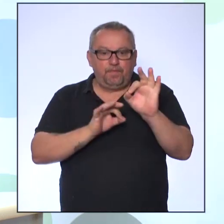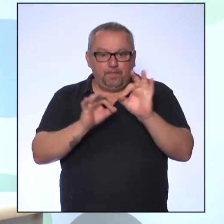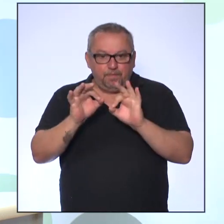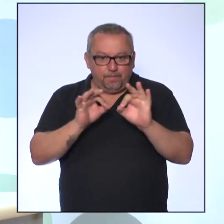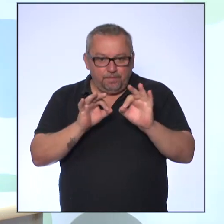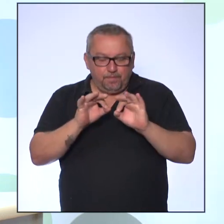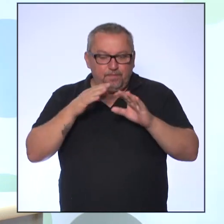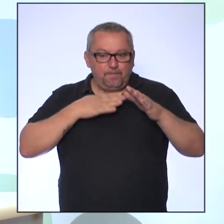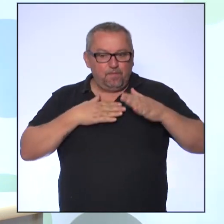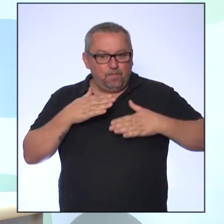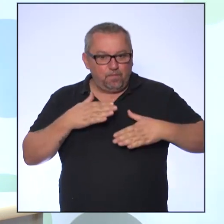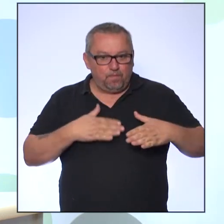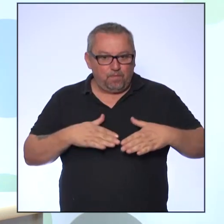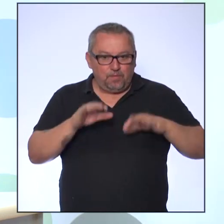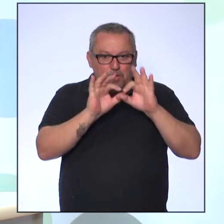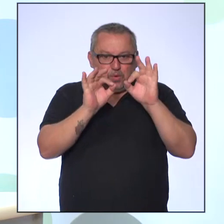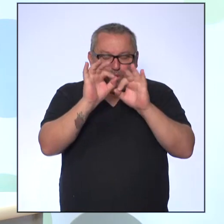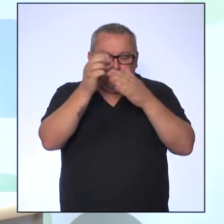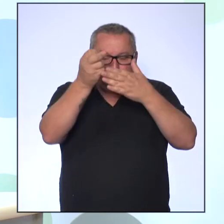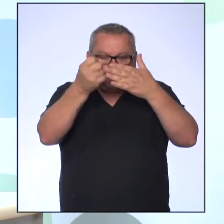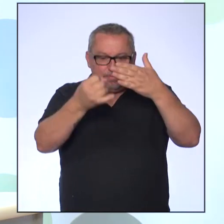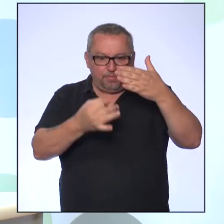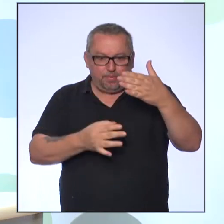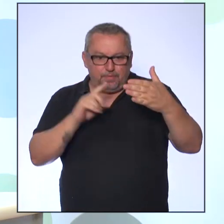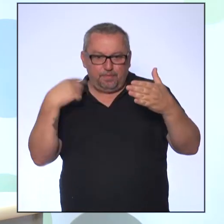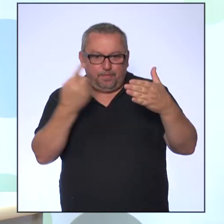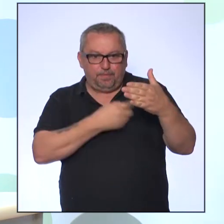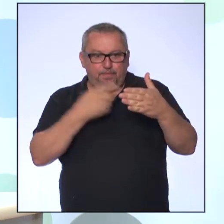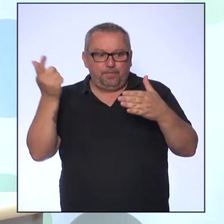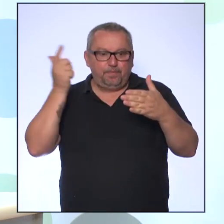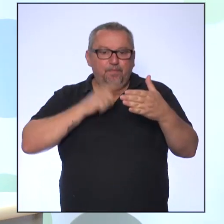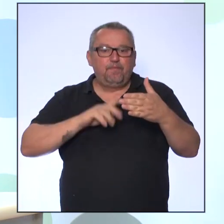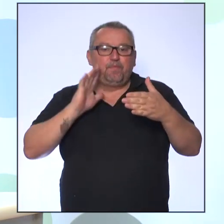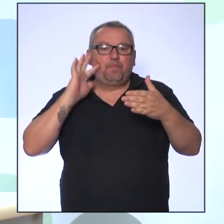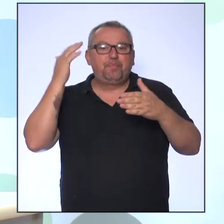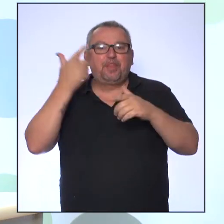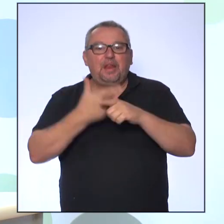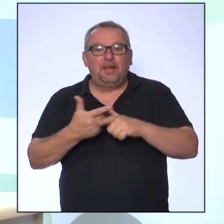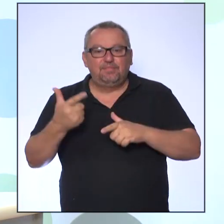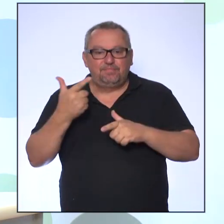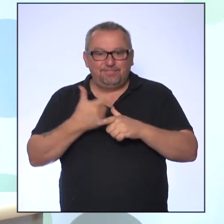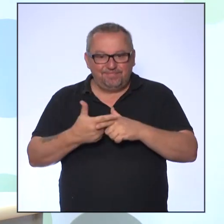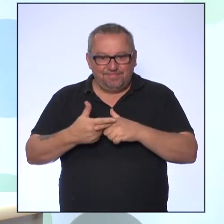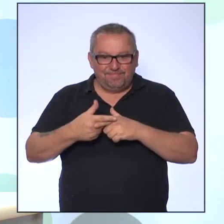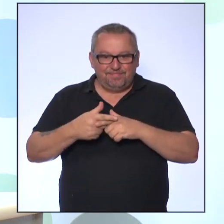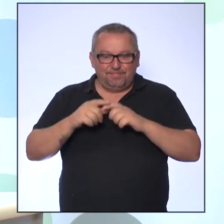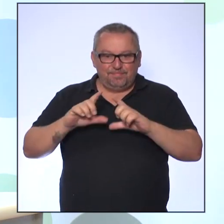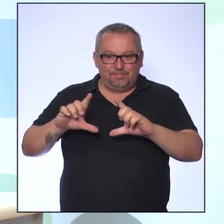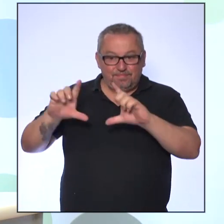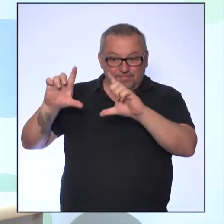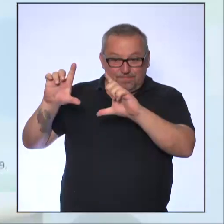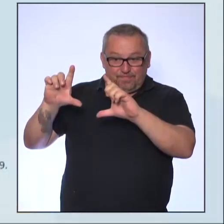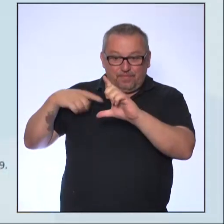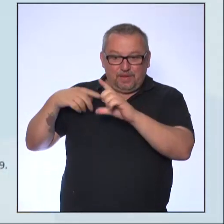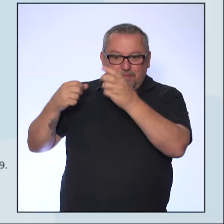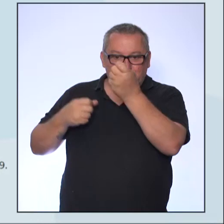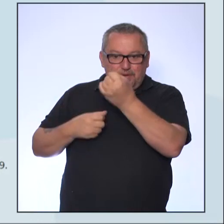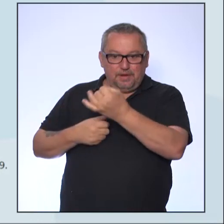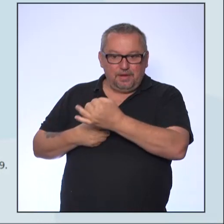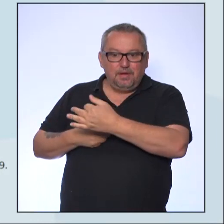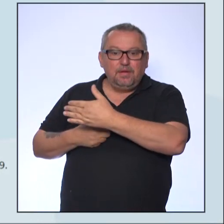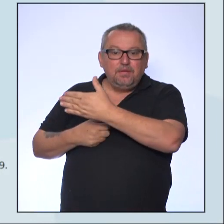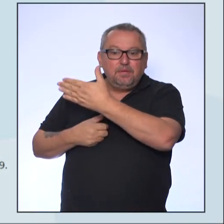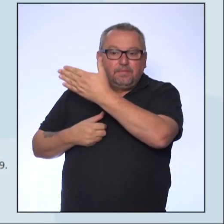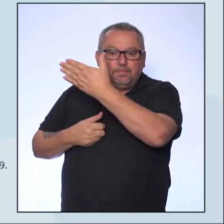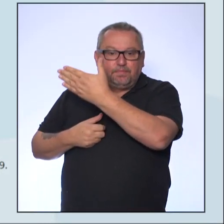espinha, né, um corpo, né, e desse corpo nós conseguimos resolver alguns problemas. Na tela de vocês está uma definição, que está